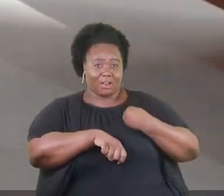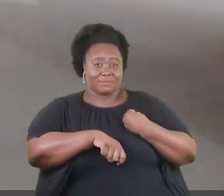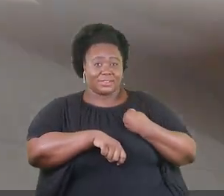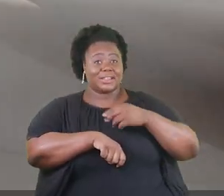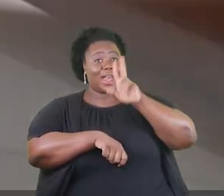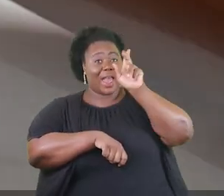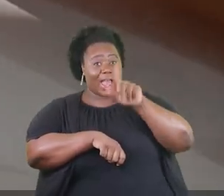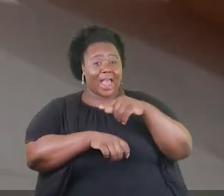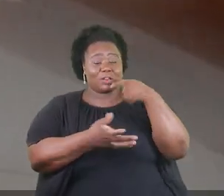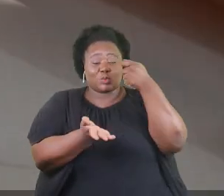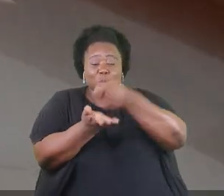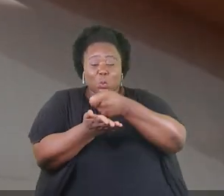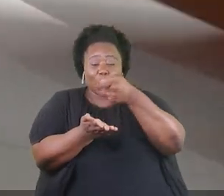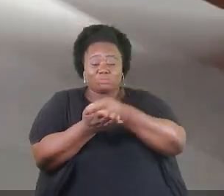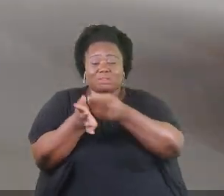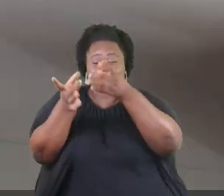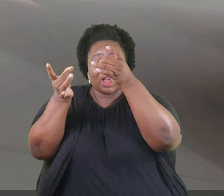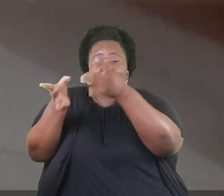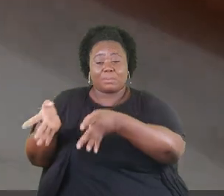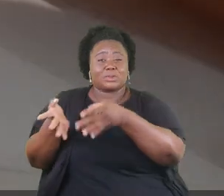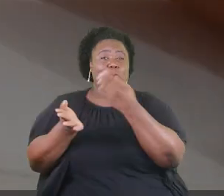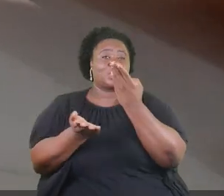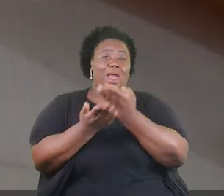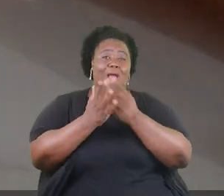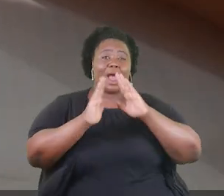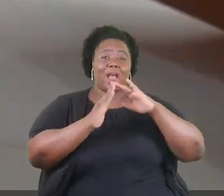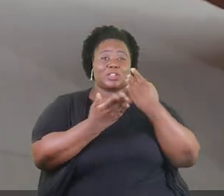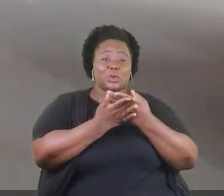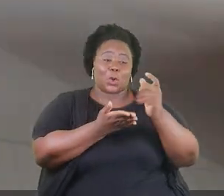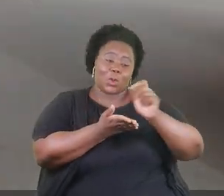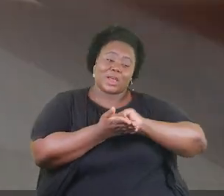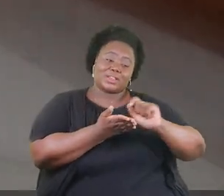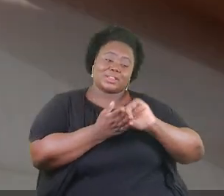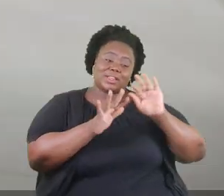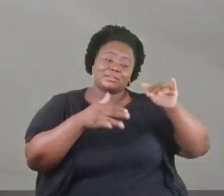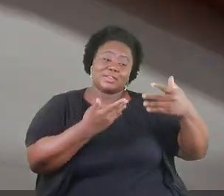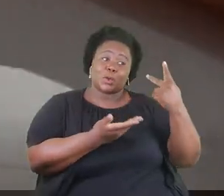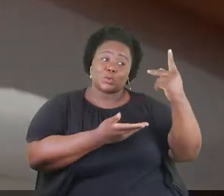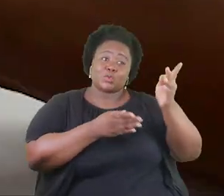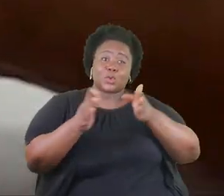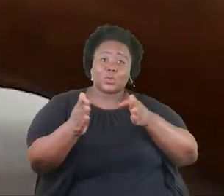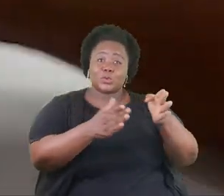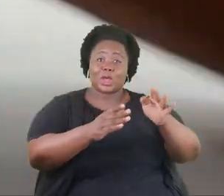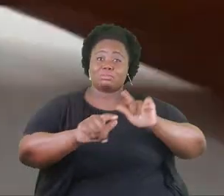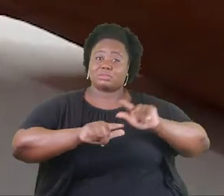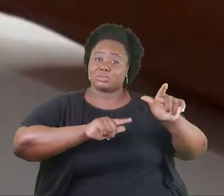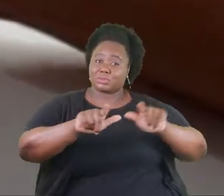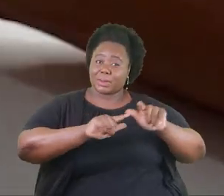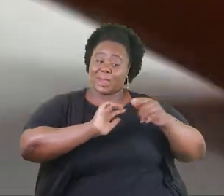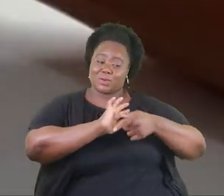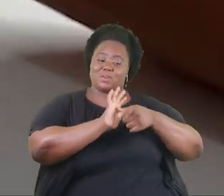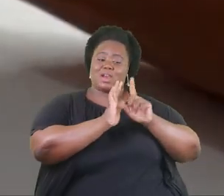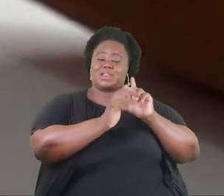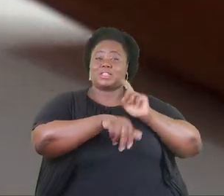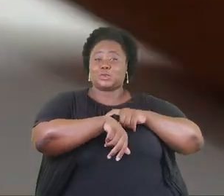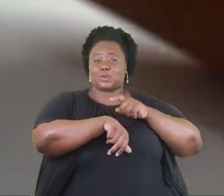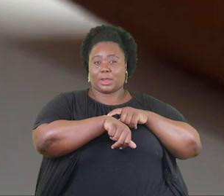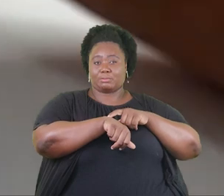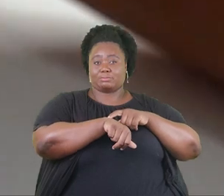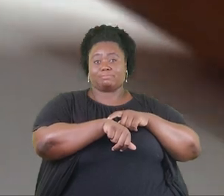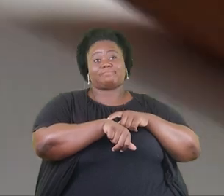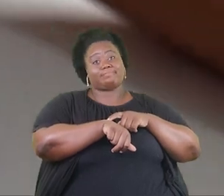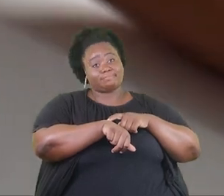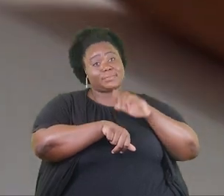foram obrigados a largar o lápis e a borracha e a escrever a partir de então os seus caminhos por meio do trabalho precoce, mesmo